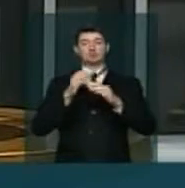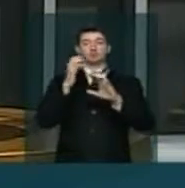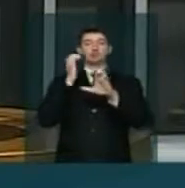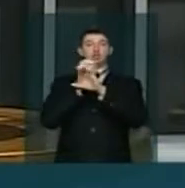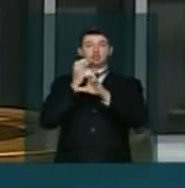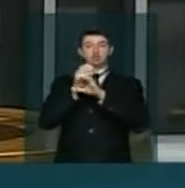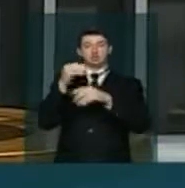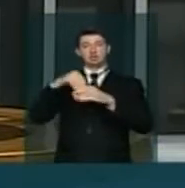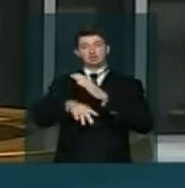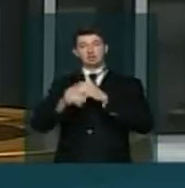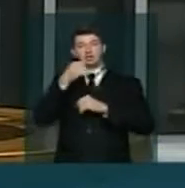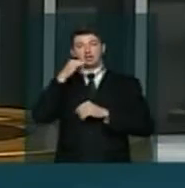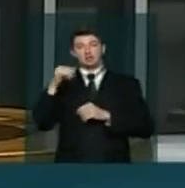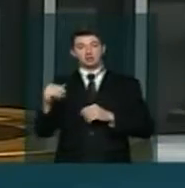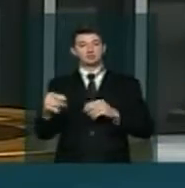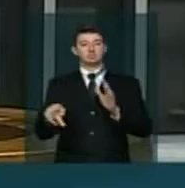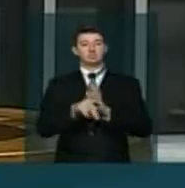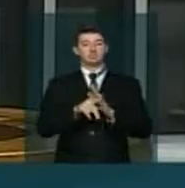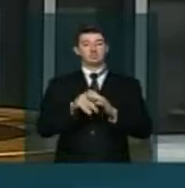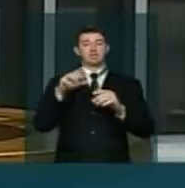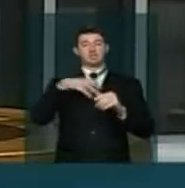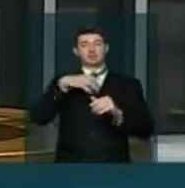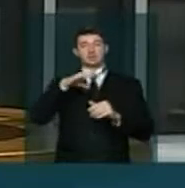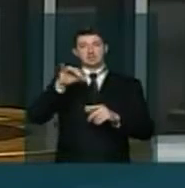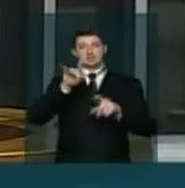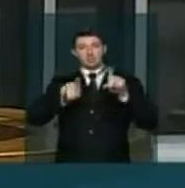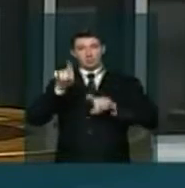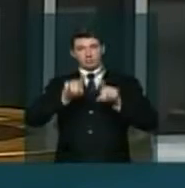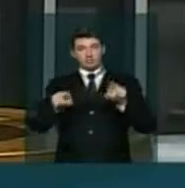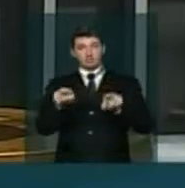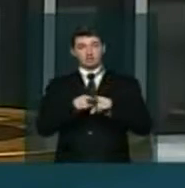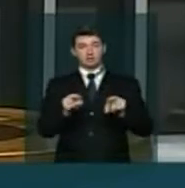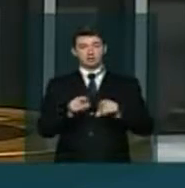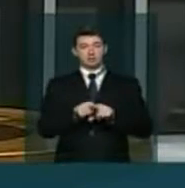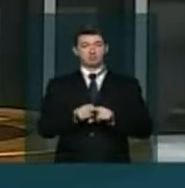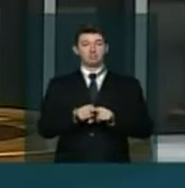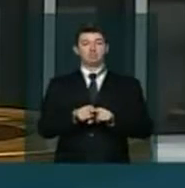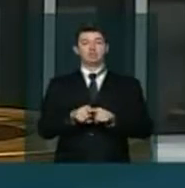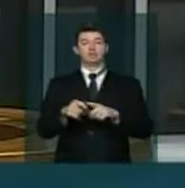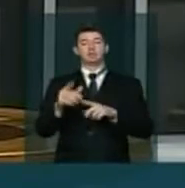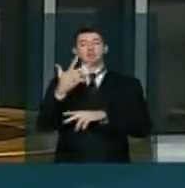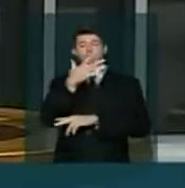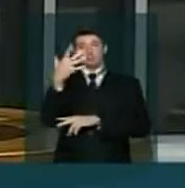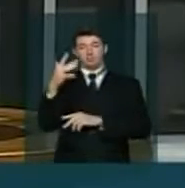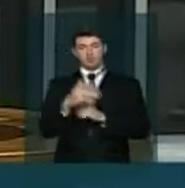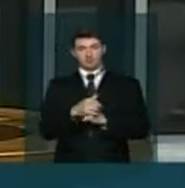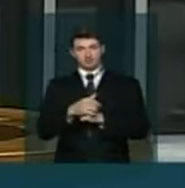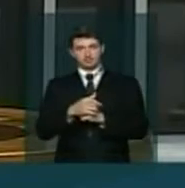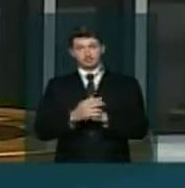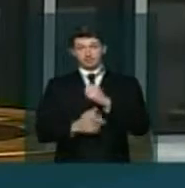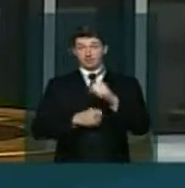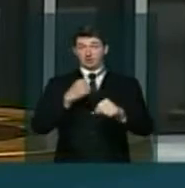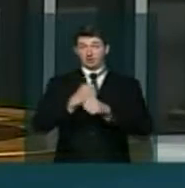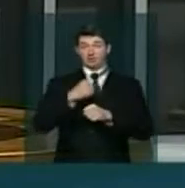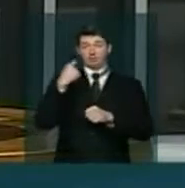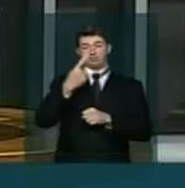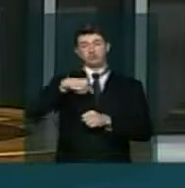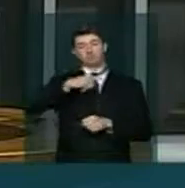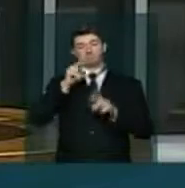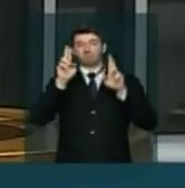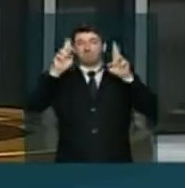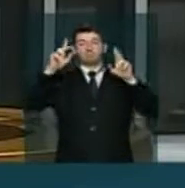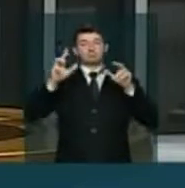engenheiros para o campo de energia, das ciências da computação e também da questão de meio ambiente, a partir do ano que vem. Esperamos